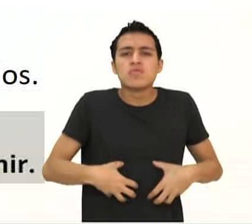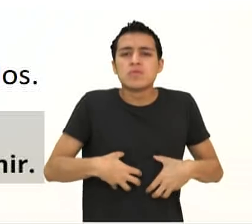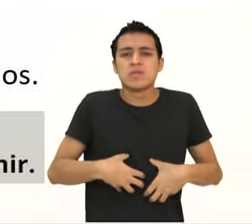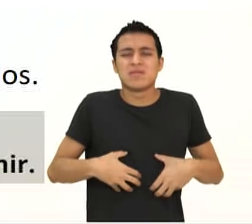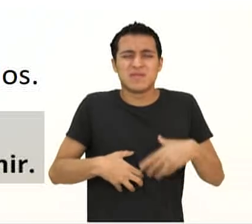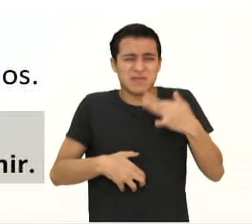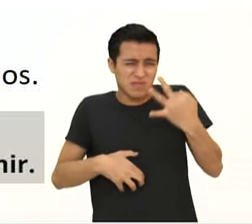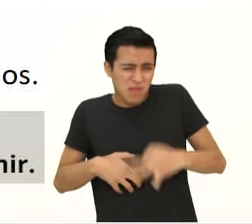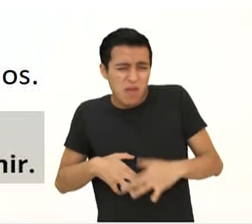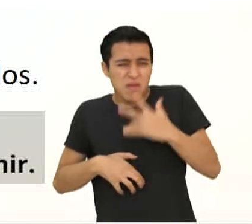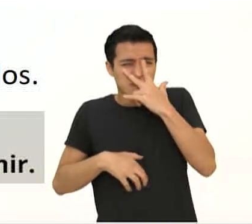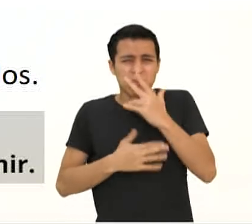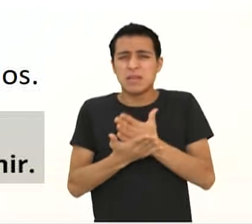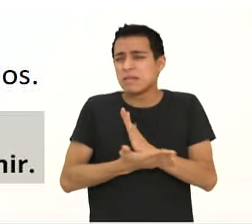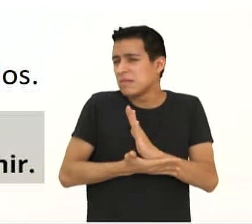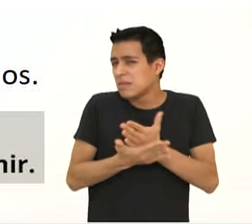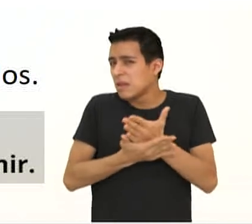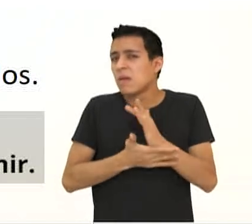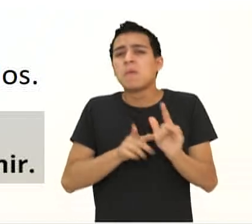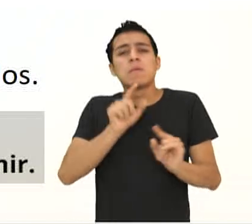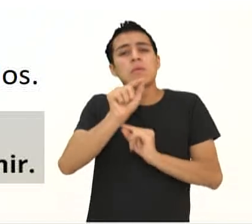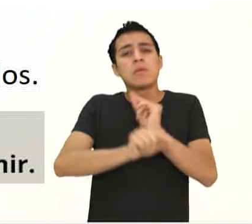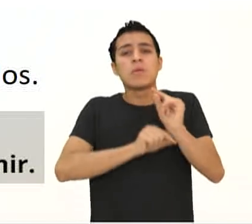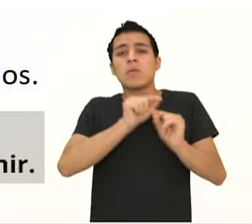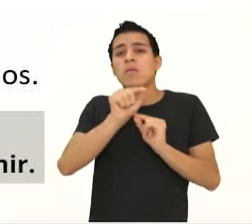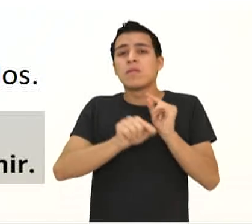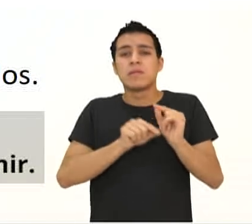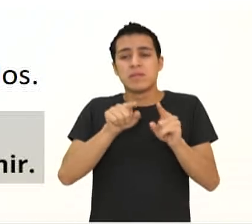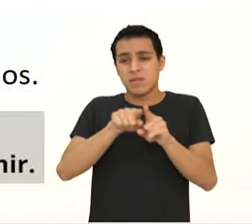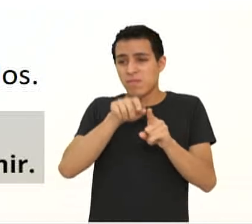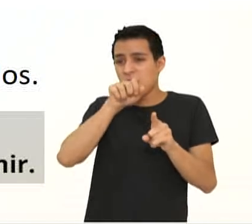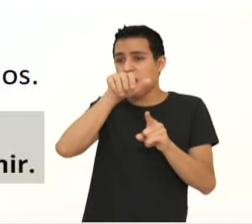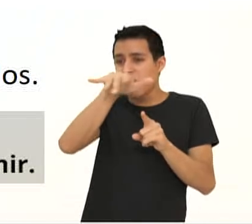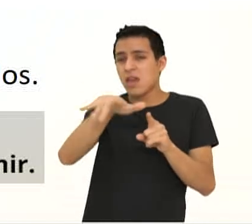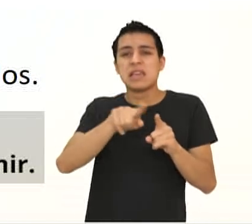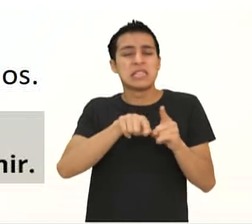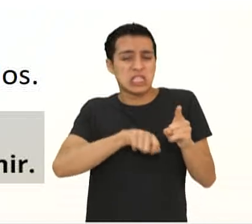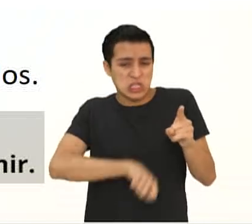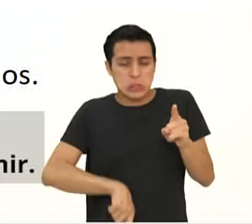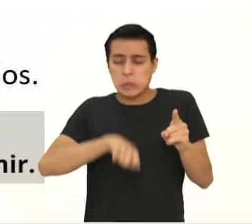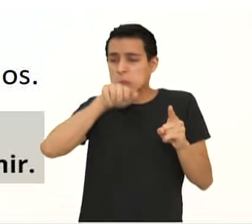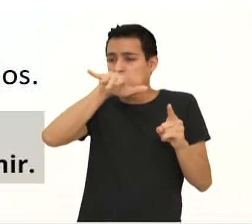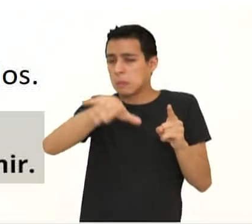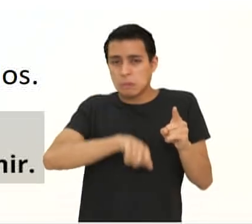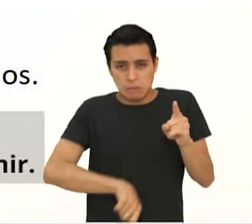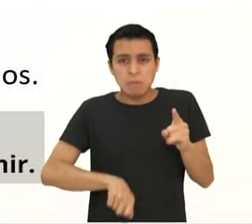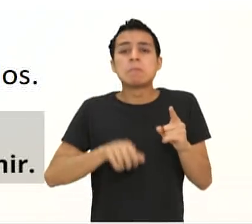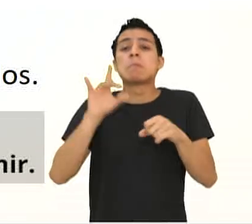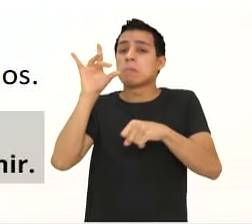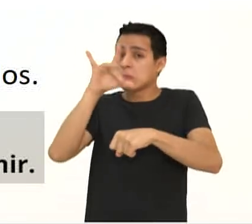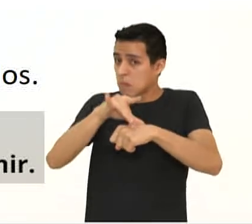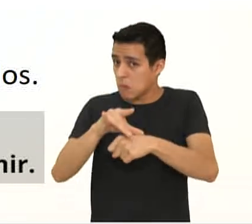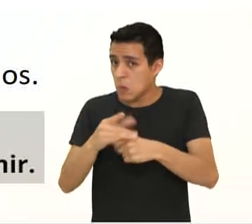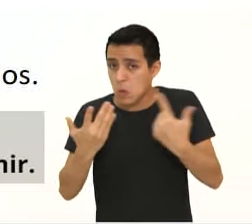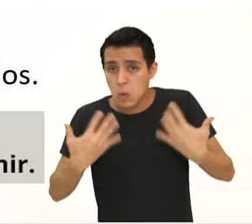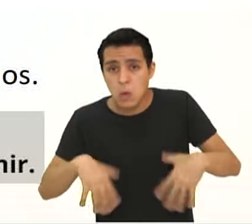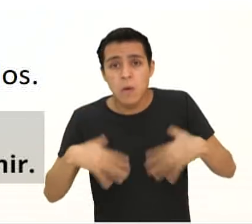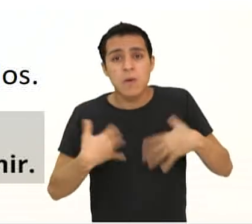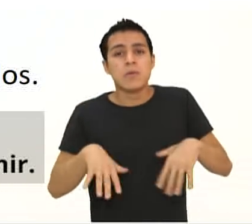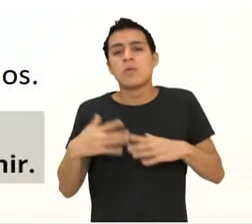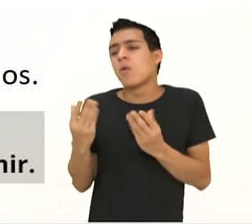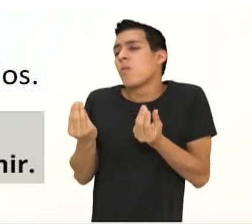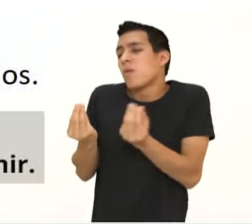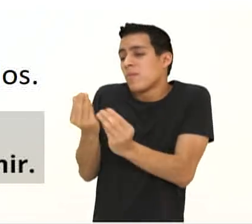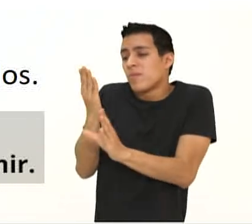na barriga, desconforto e vômito, diarreia e vômito. É uma doença transmitida